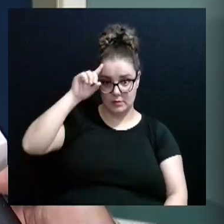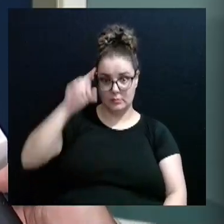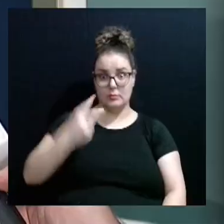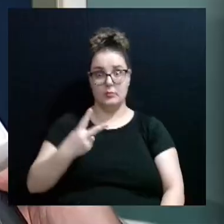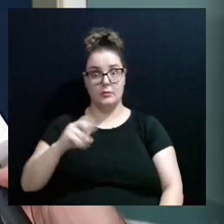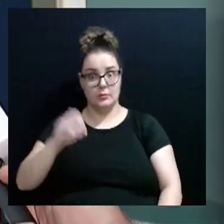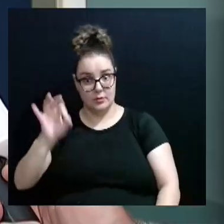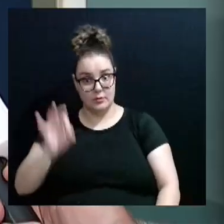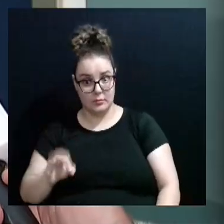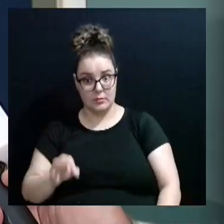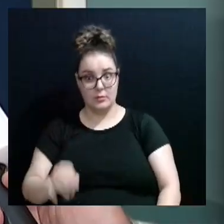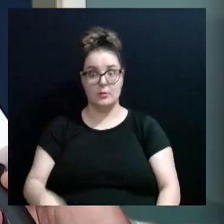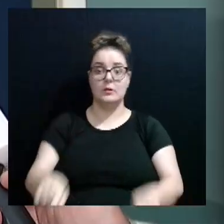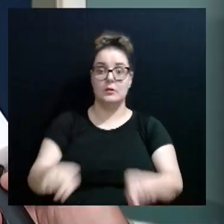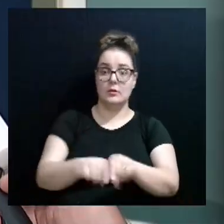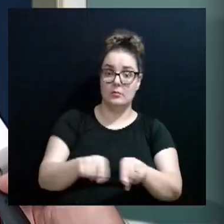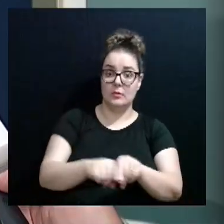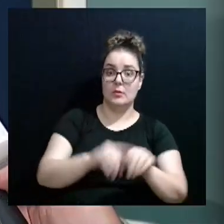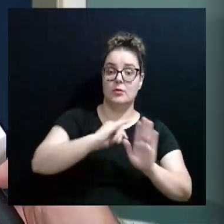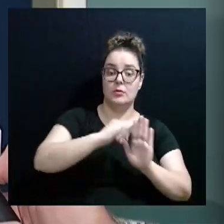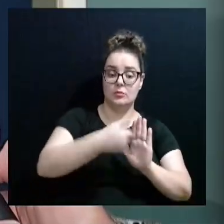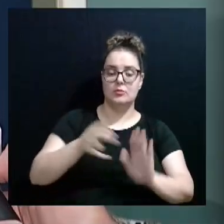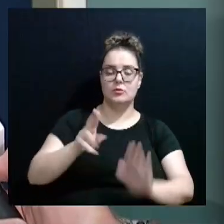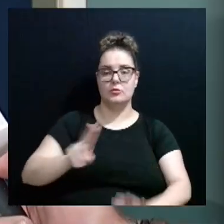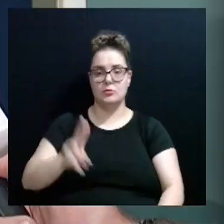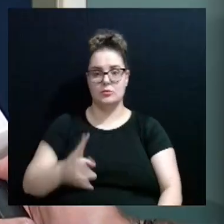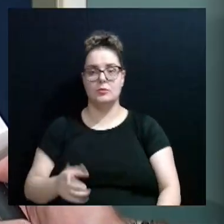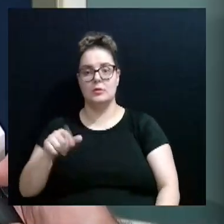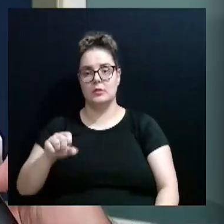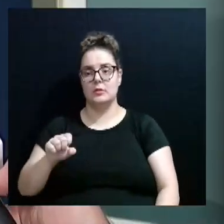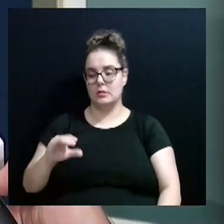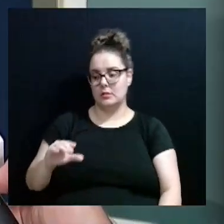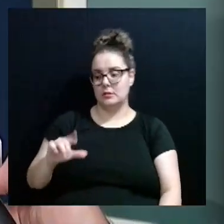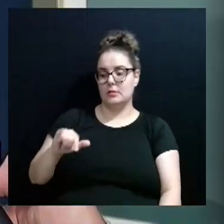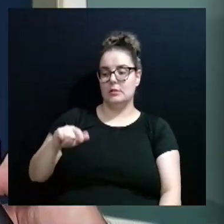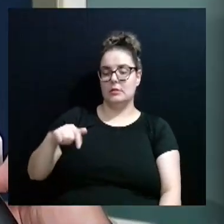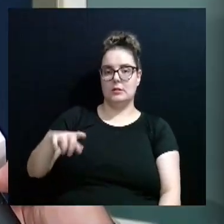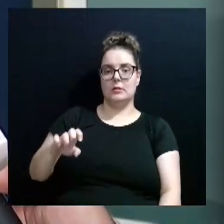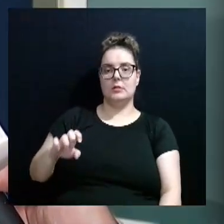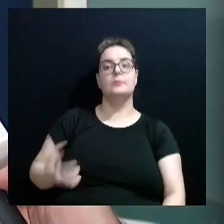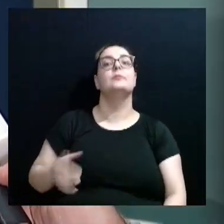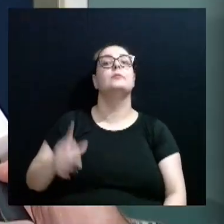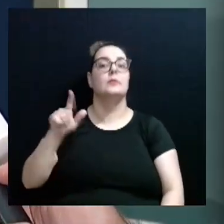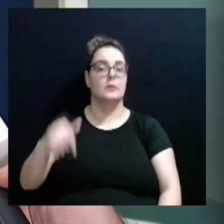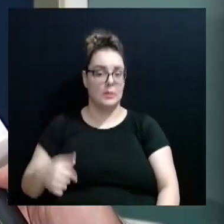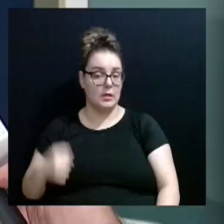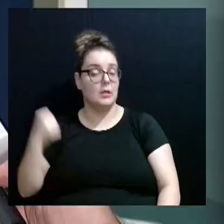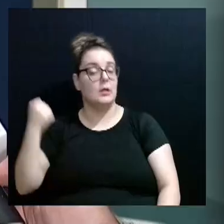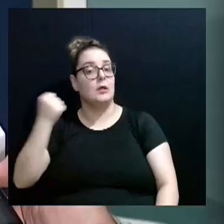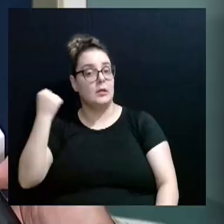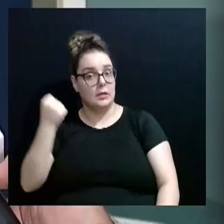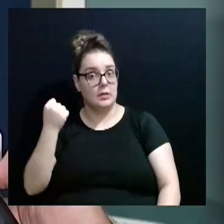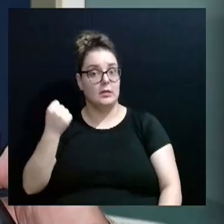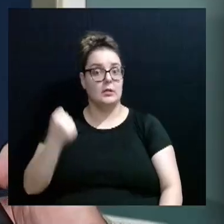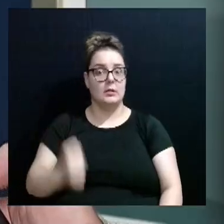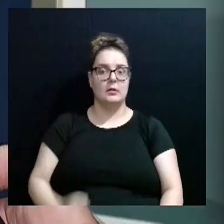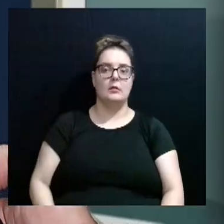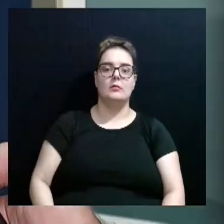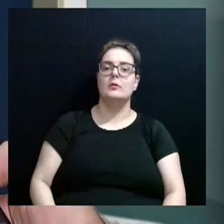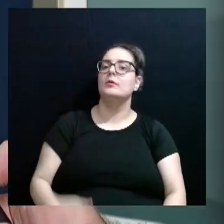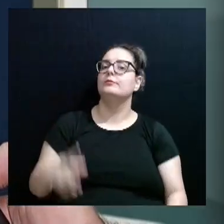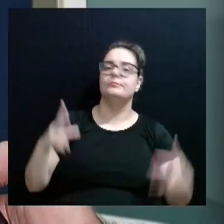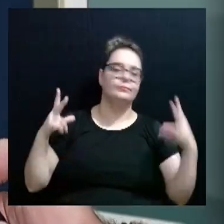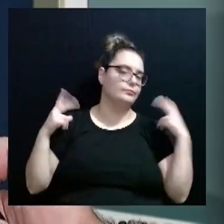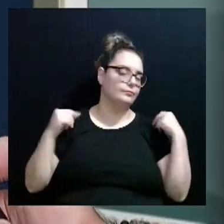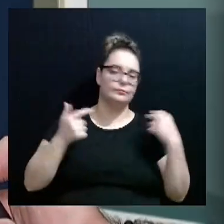sem contar os juros aplicados, que são da Selic. Então, são muitas questões ali graves caso o motorista não venha a quitar.